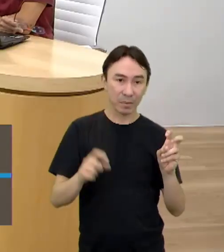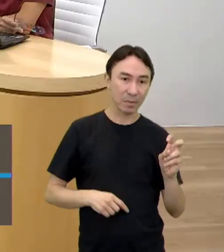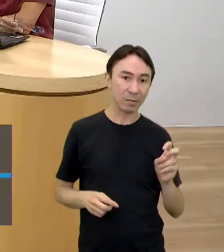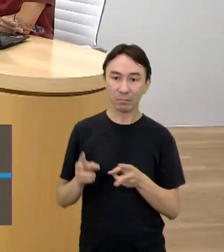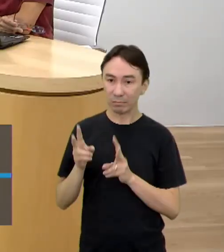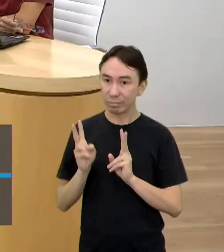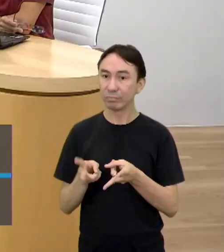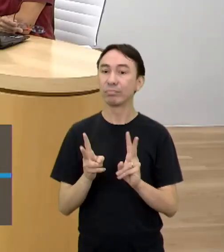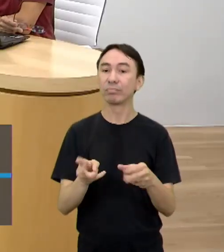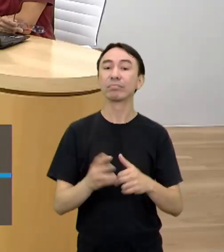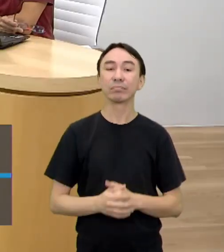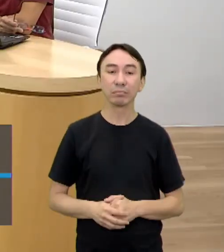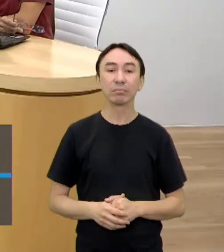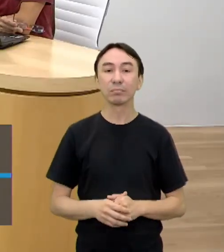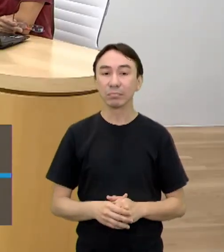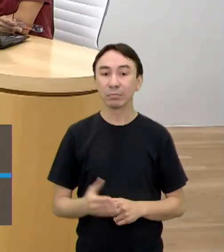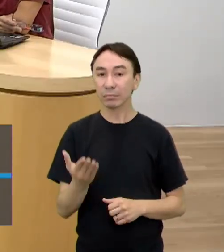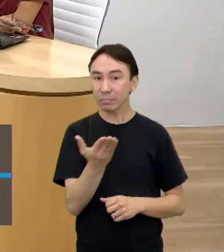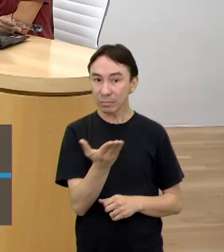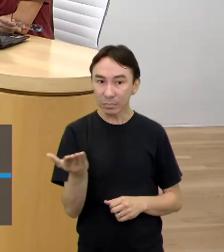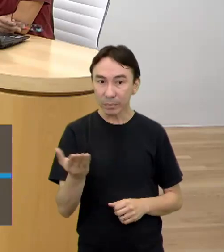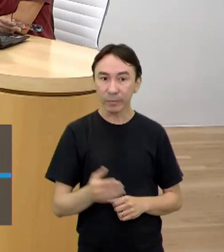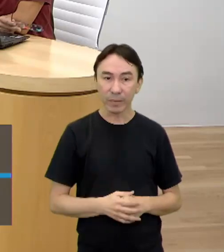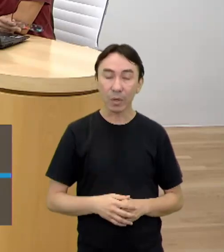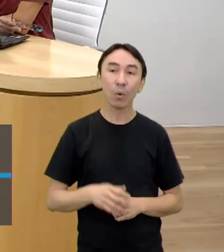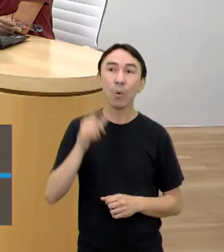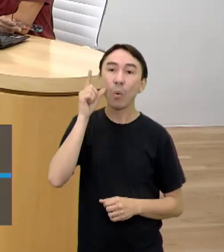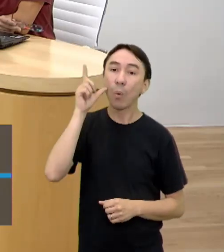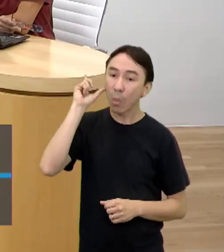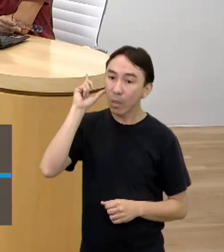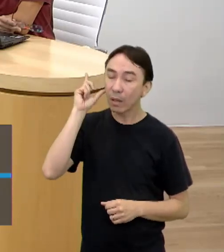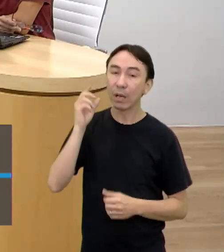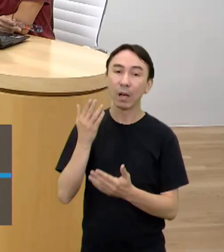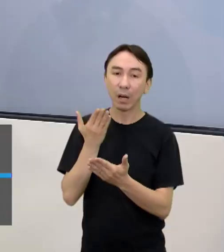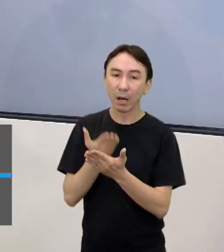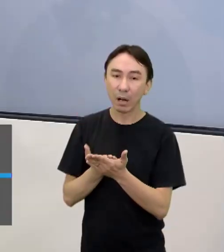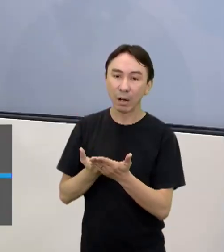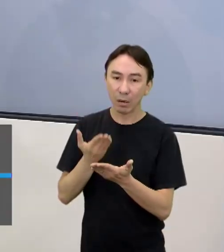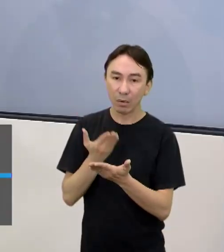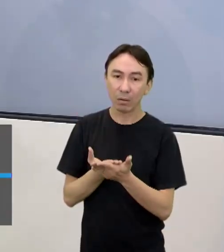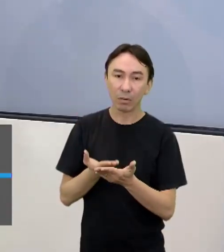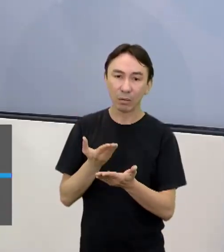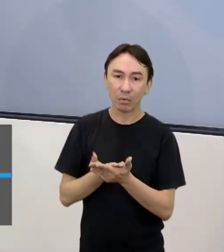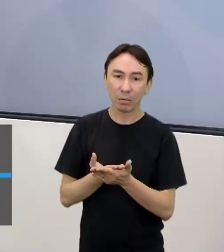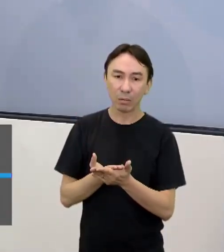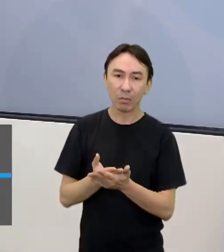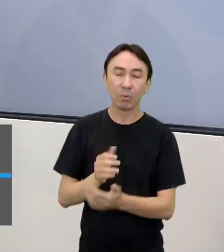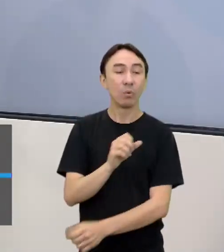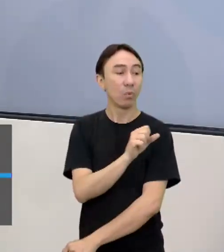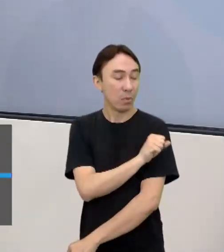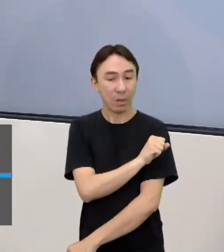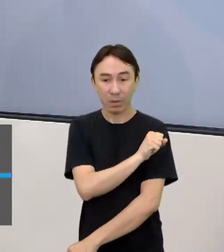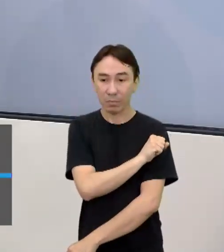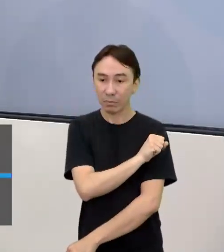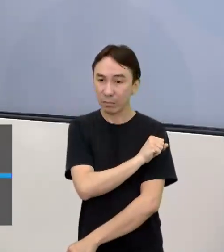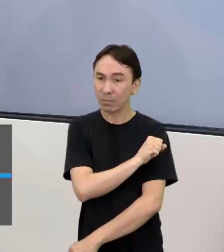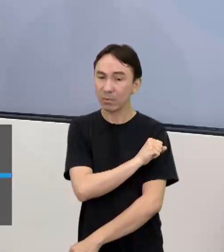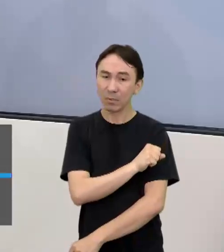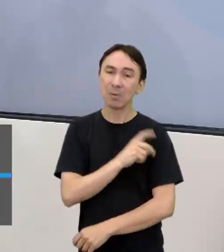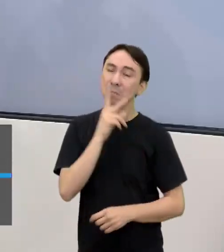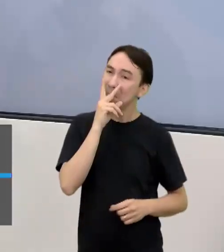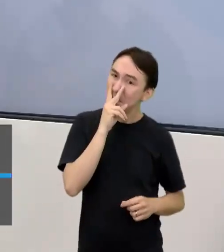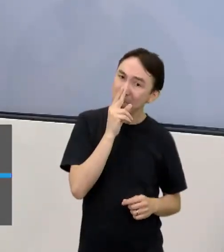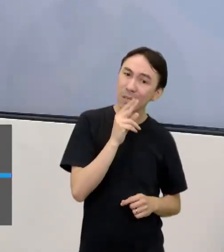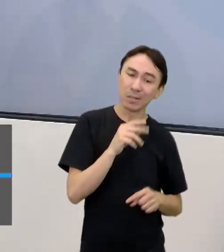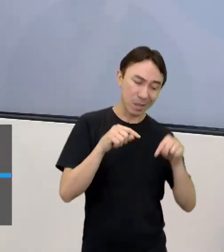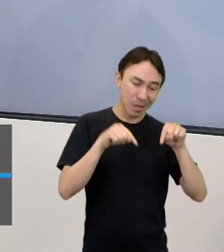ligado mesmo, viu? Sim. Inclusive, ó, se vocês virem a aula de ontem do 7º ano, do 7º ao 8º, né? Ok. Sim. Você vai ver que tá muito parecido com o que